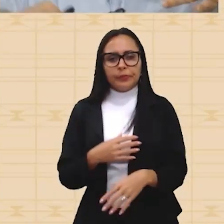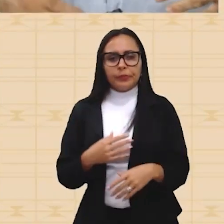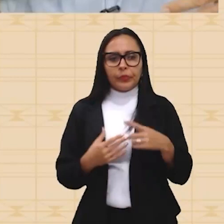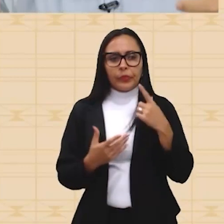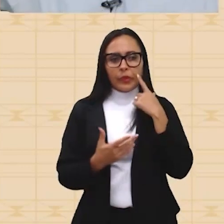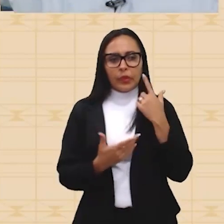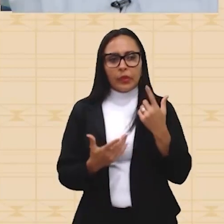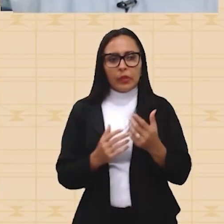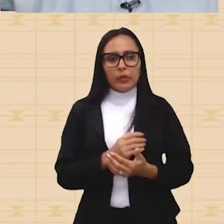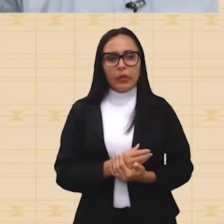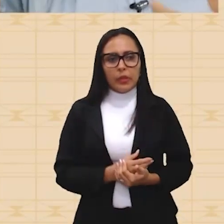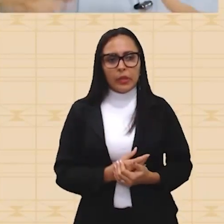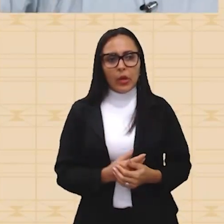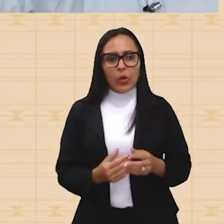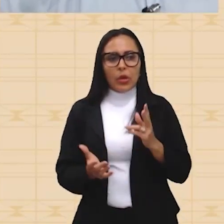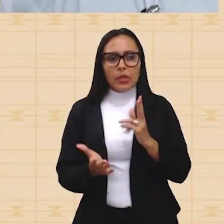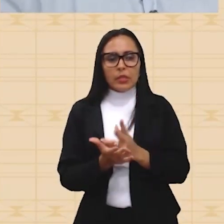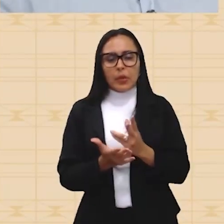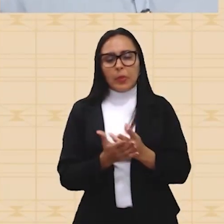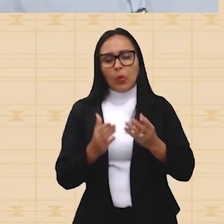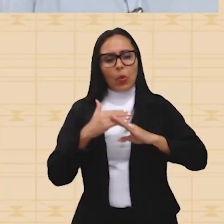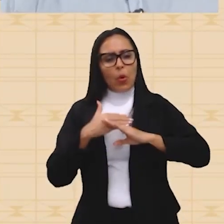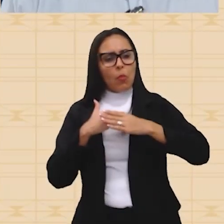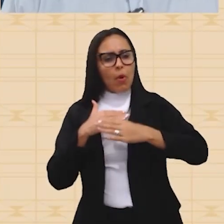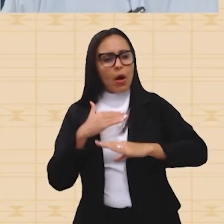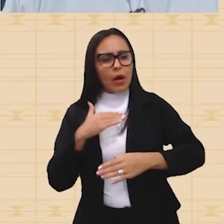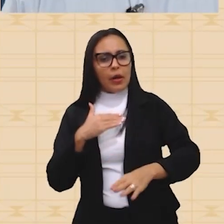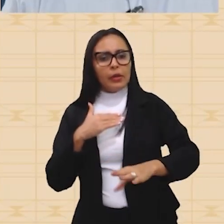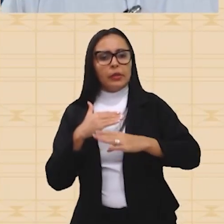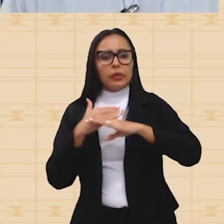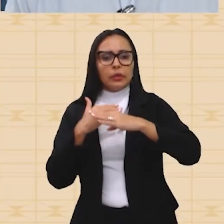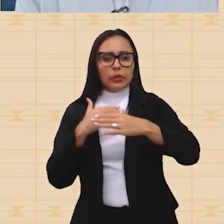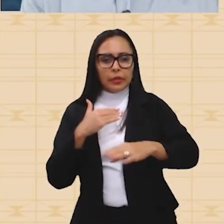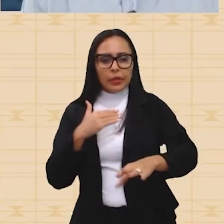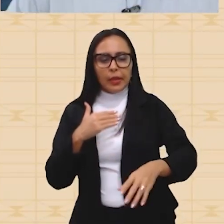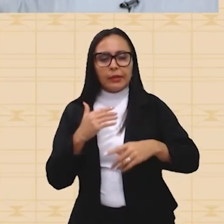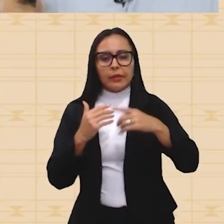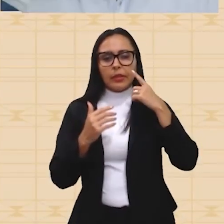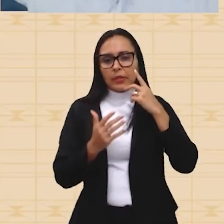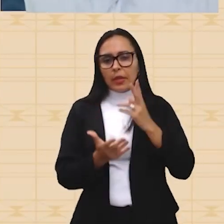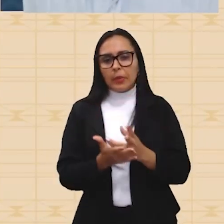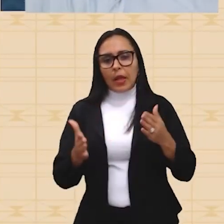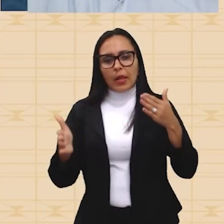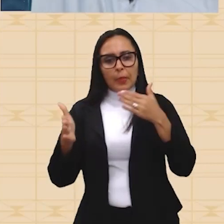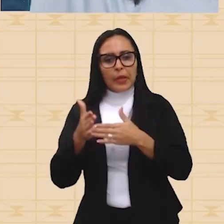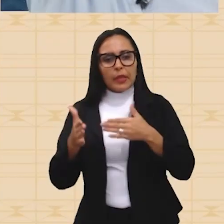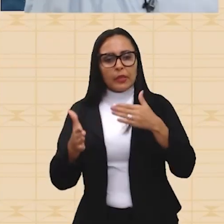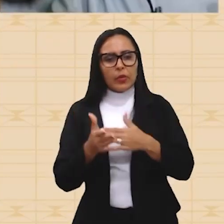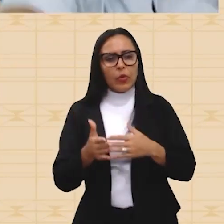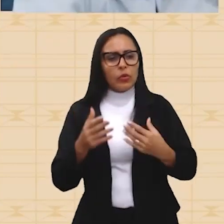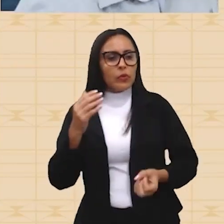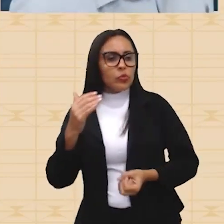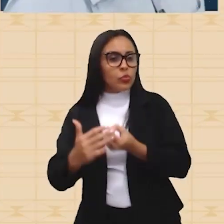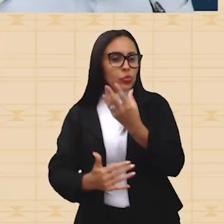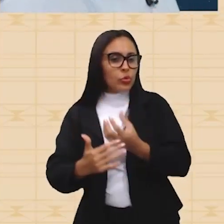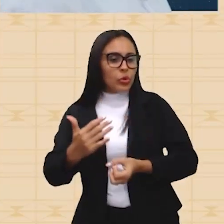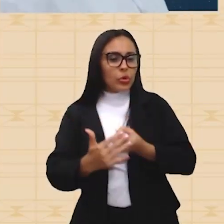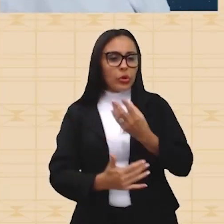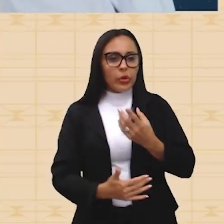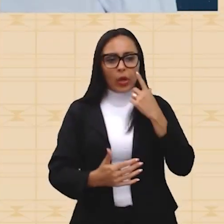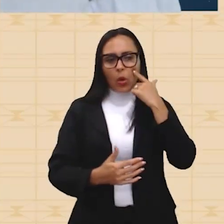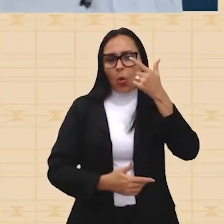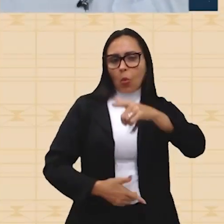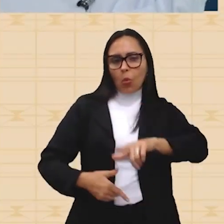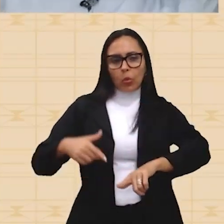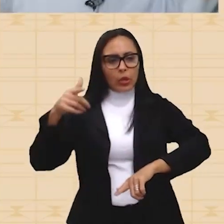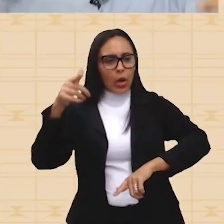tá? Sempre uma está na arrebentação, né? E a outra está surgindo e vai para a arrebentação e